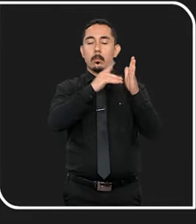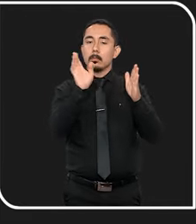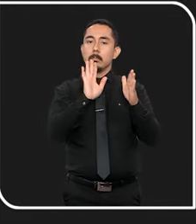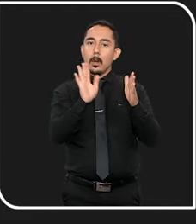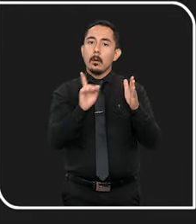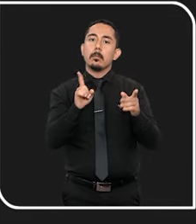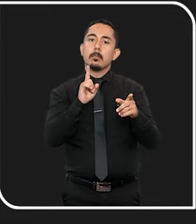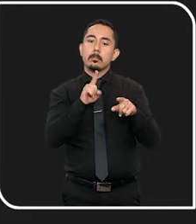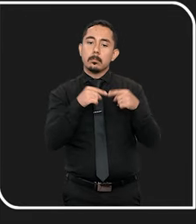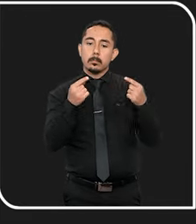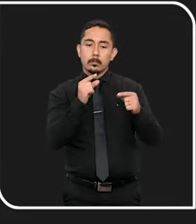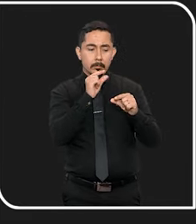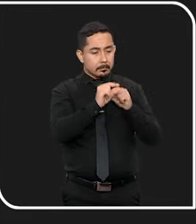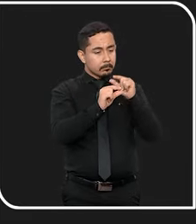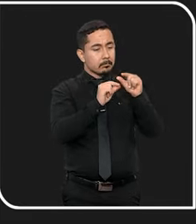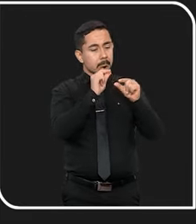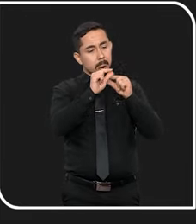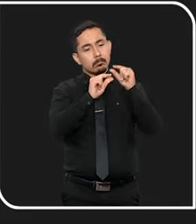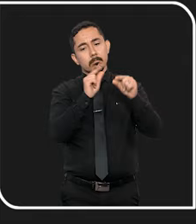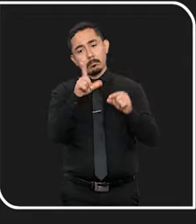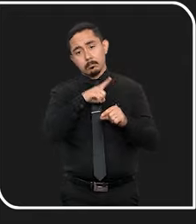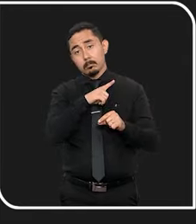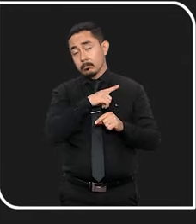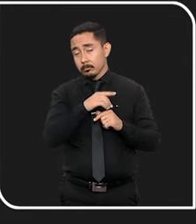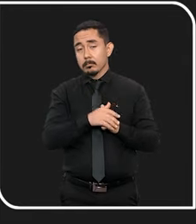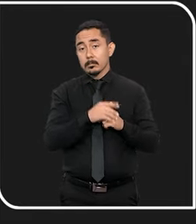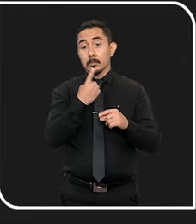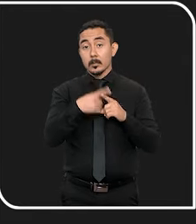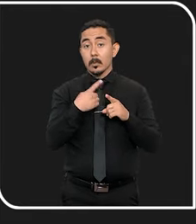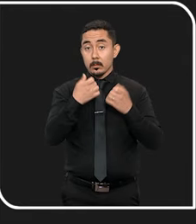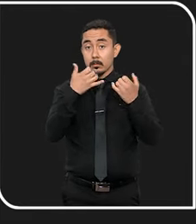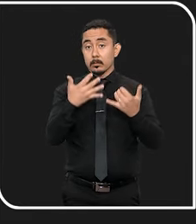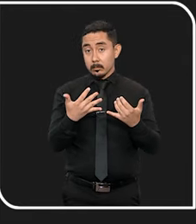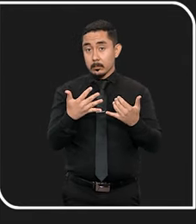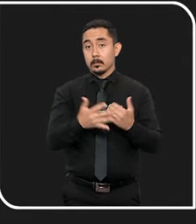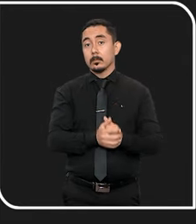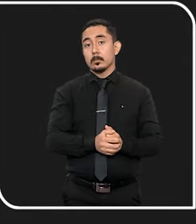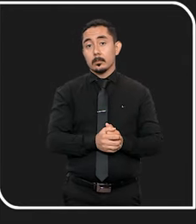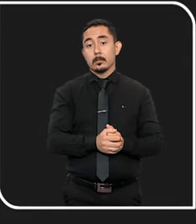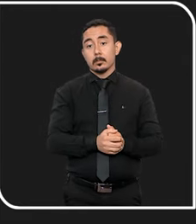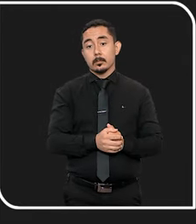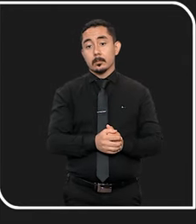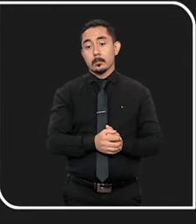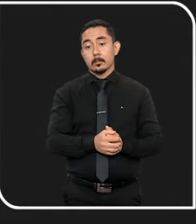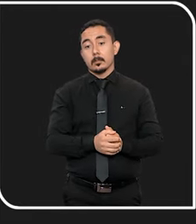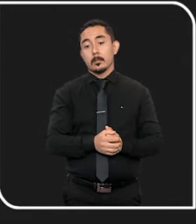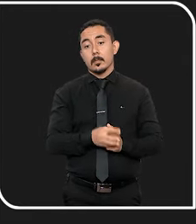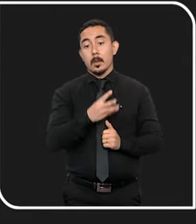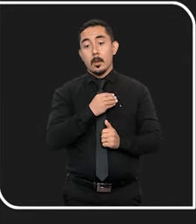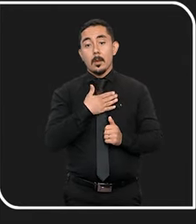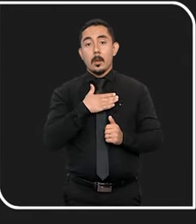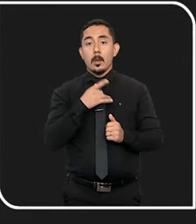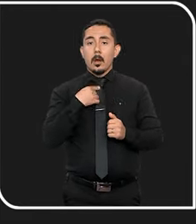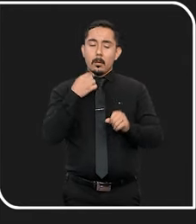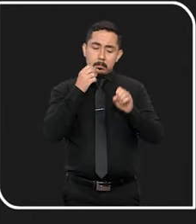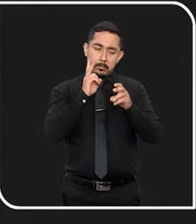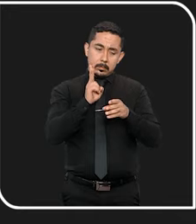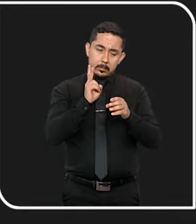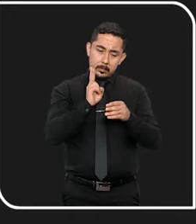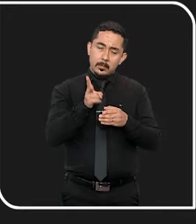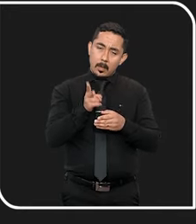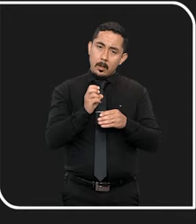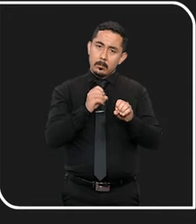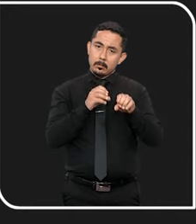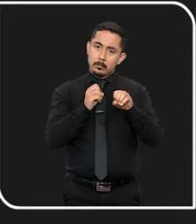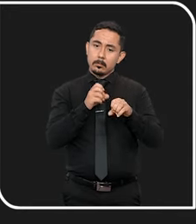Mudar toda a escola o que eu tô querendo dizer é que é de pouquinho em pouquinho mesmo e aí por que que eu tô falando isso assim meu filho eu sempre falei de